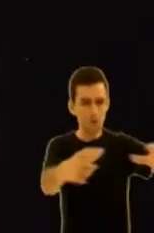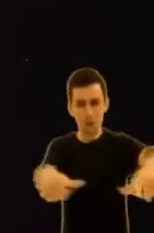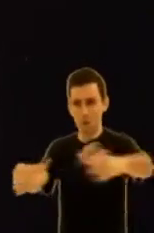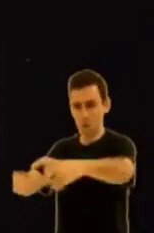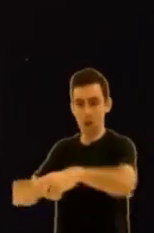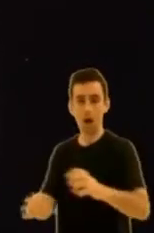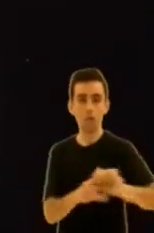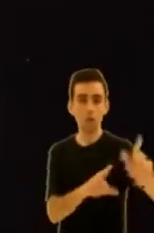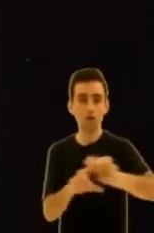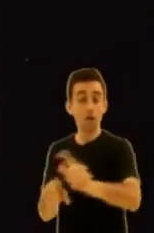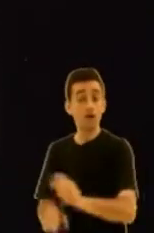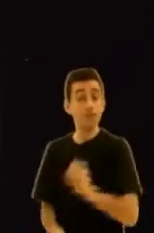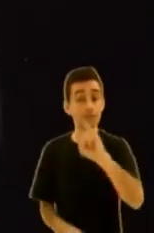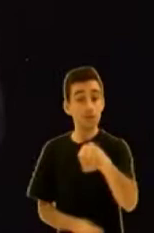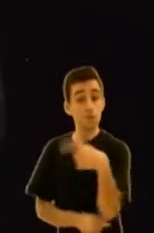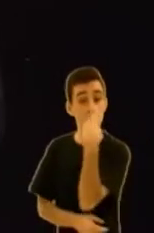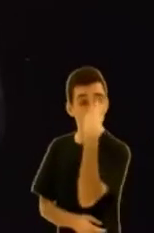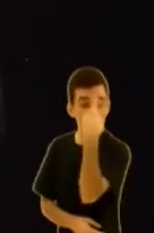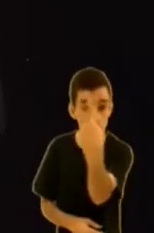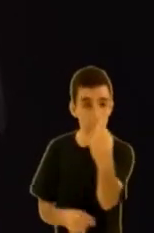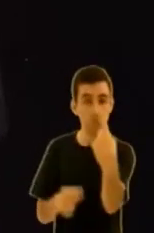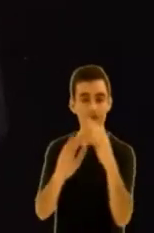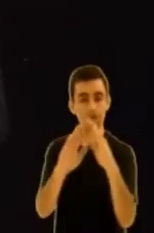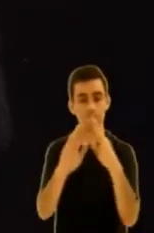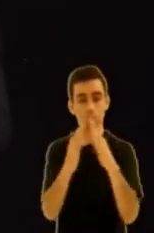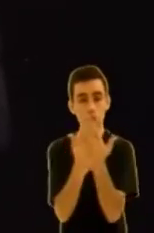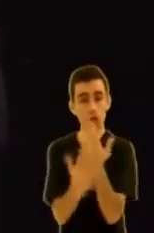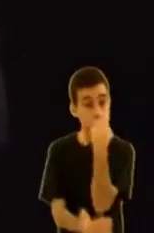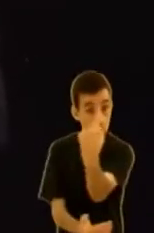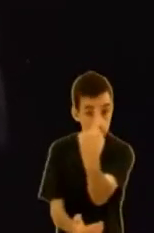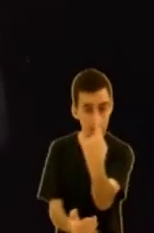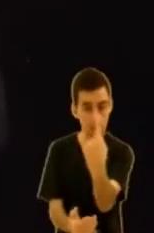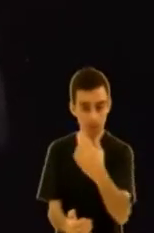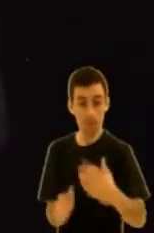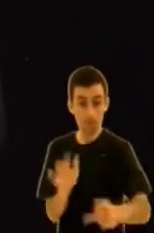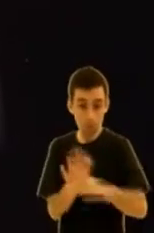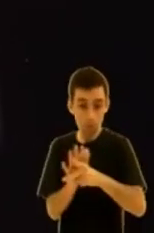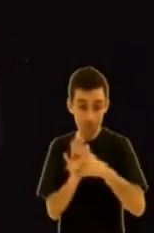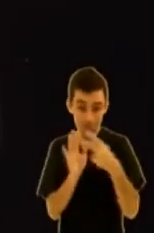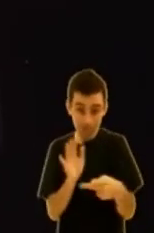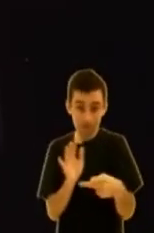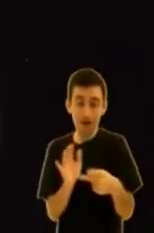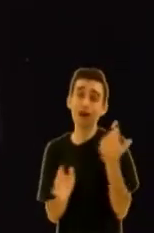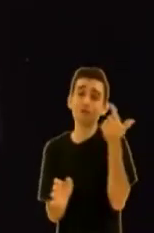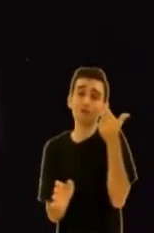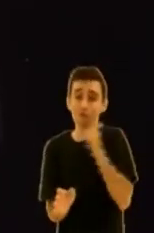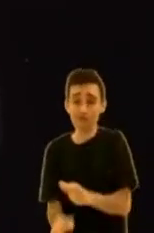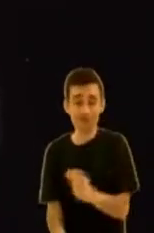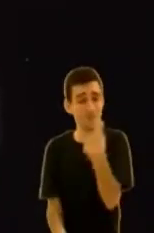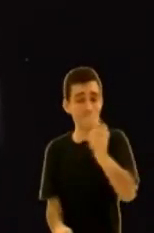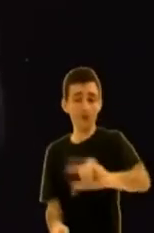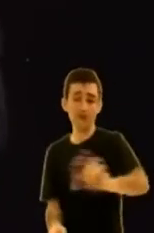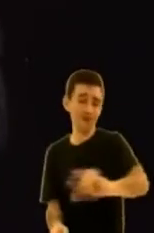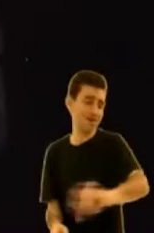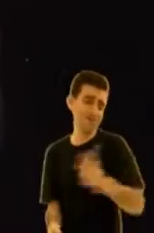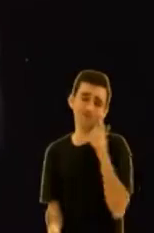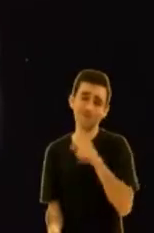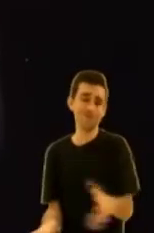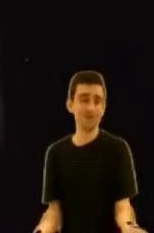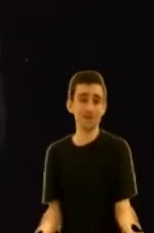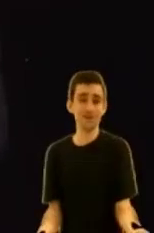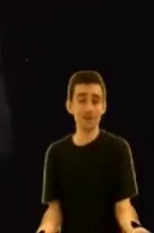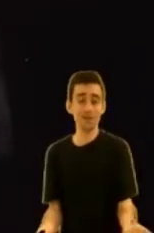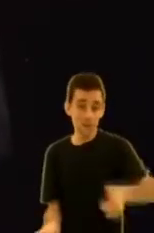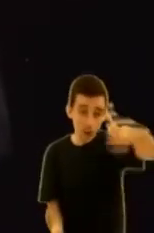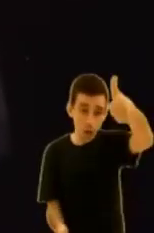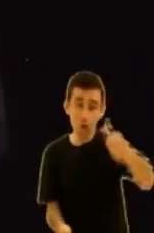você tem um só, você reduz o custeio. Ou no campo, quando você tem um custo de transporte para o meio urbano muito alto, você constrói